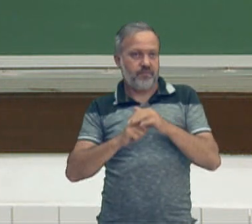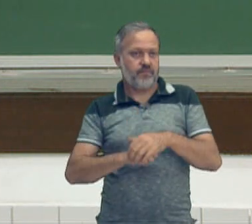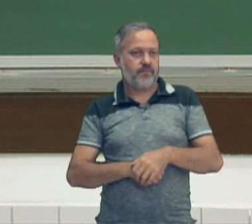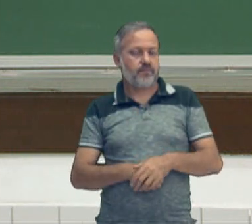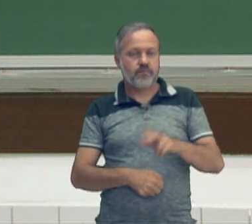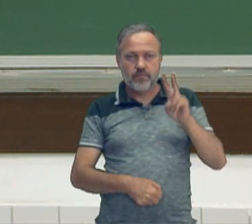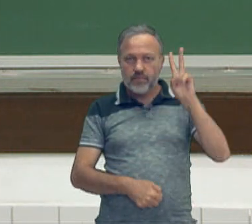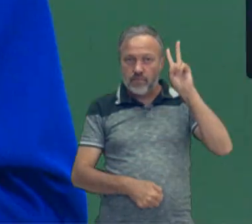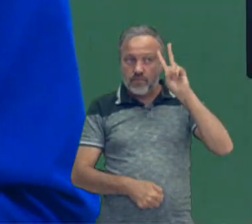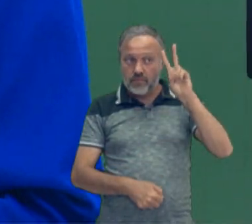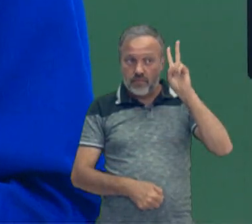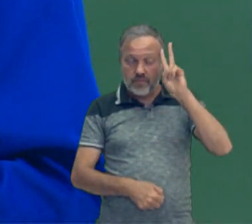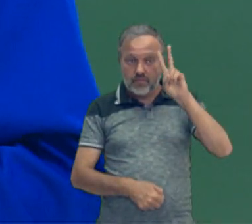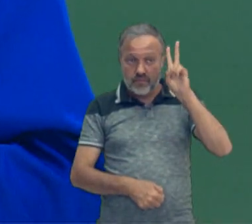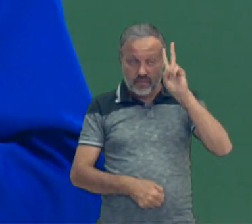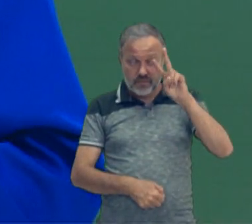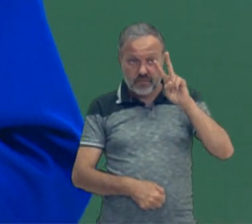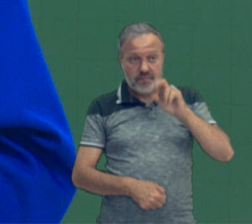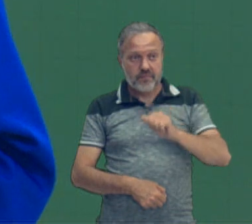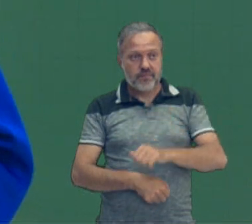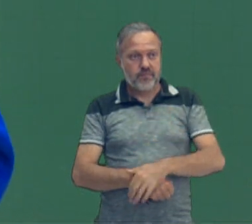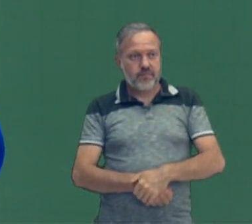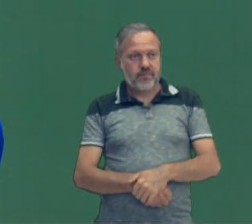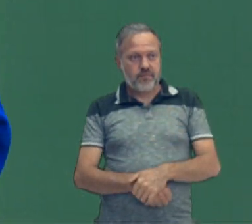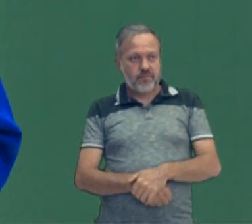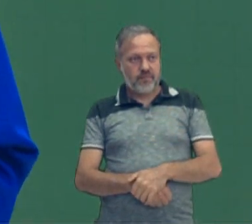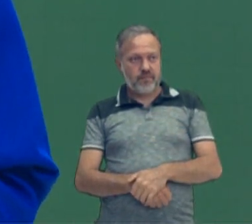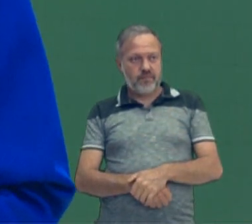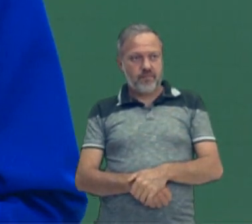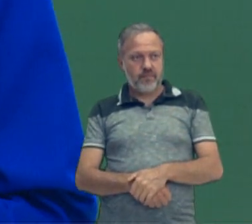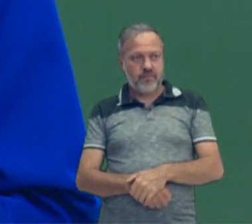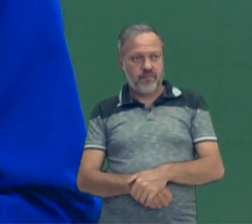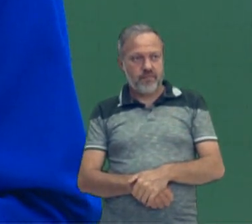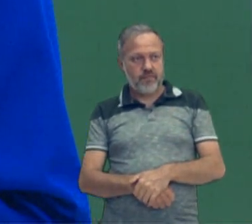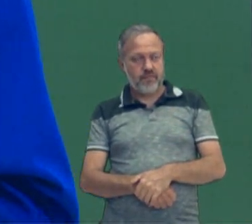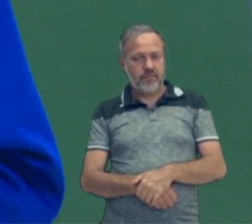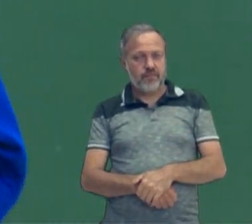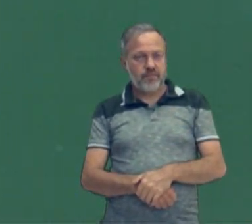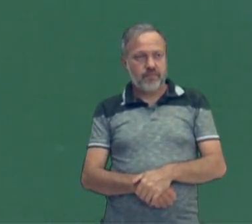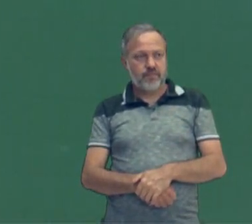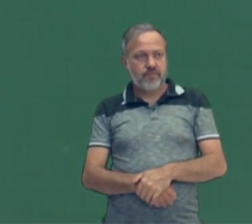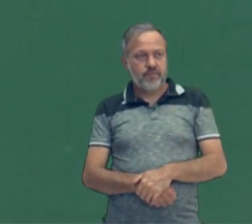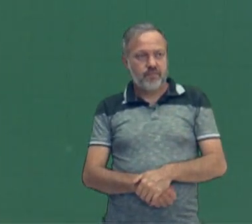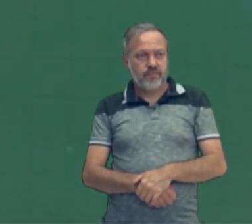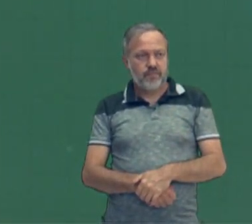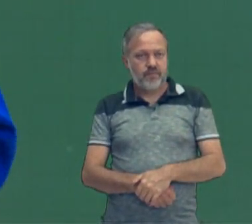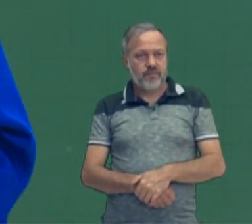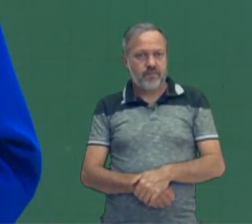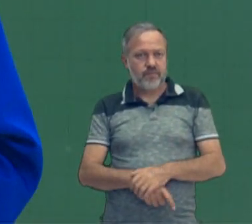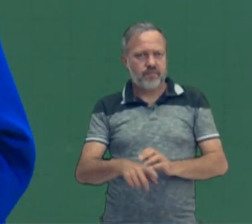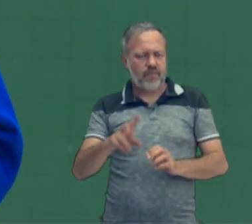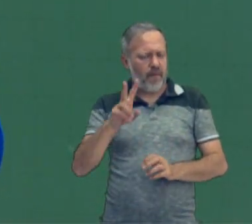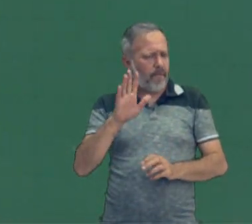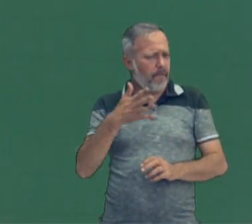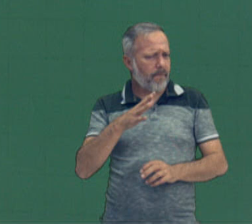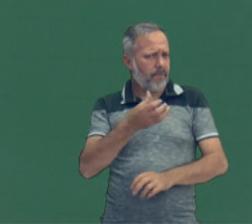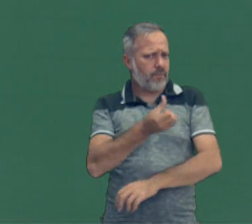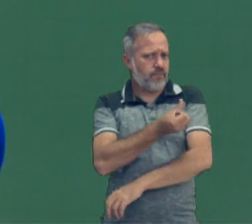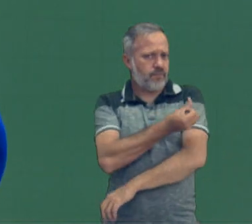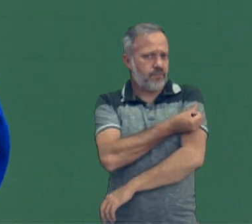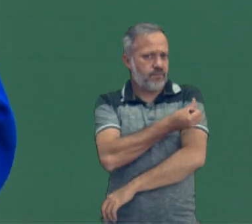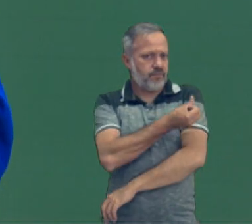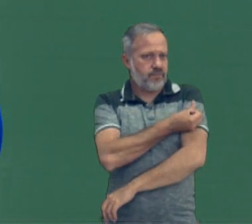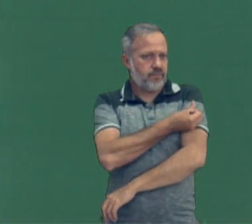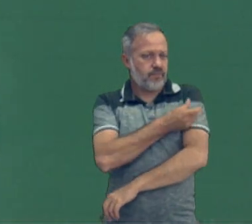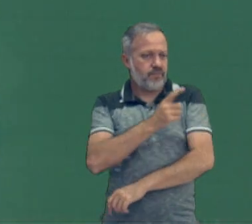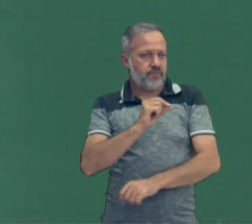lembra, deve ter estudado, vamos dar uma recordada agora, puxar a tua memória lá, abre aquela gavetinha lá do 6º ano. Quando você estudou